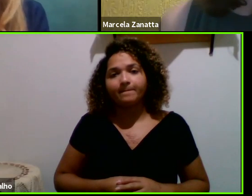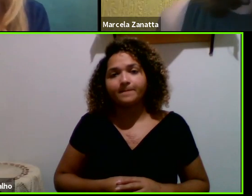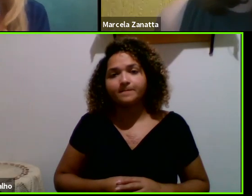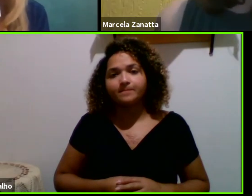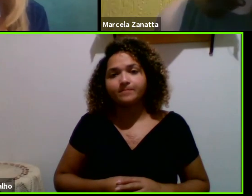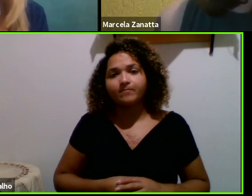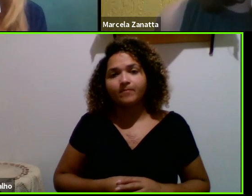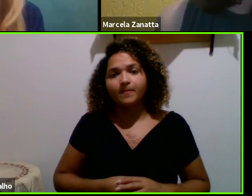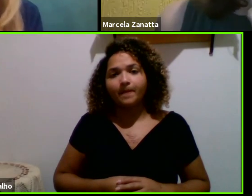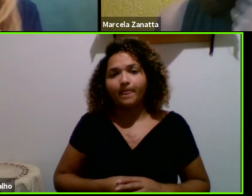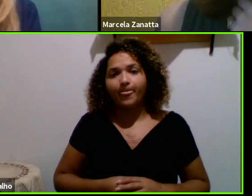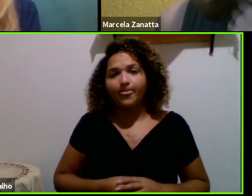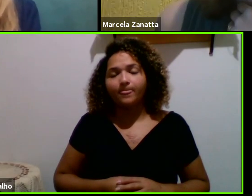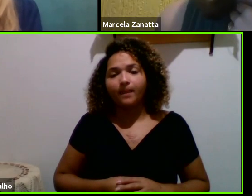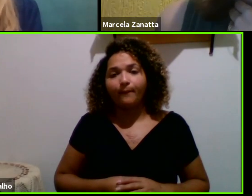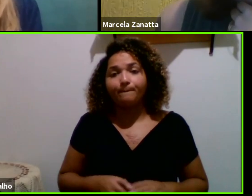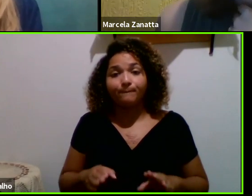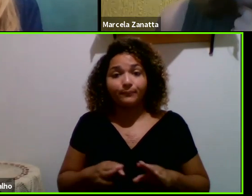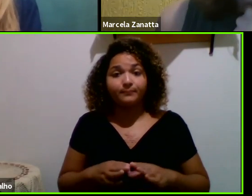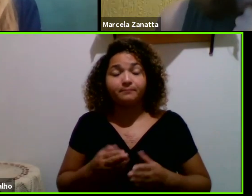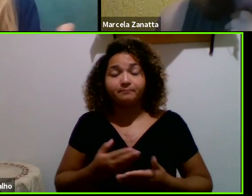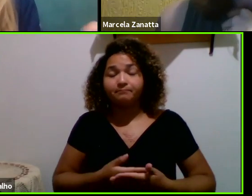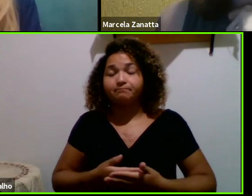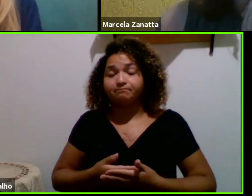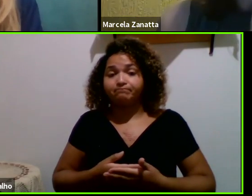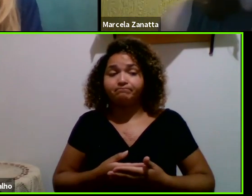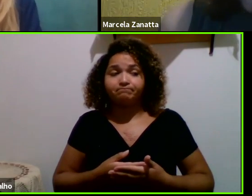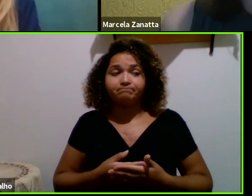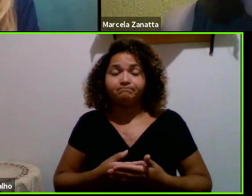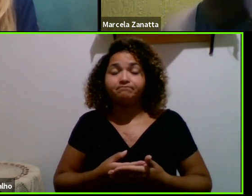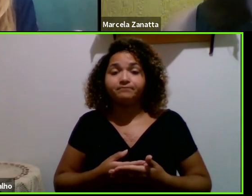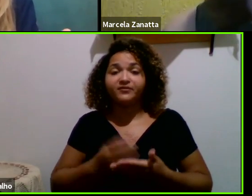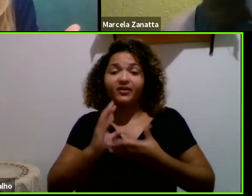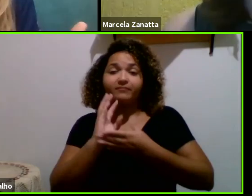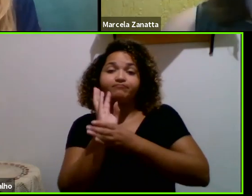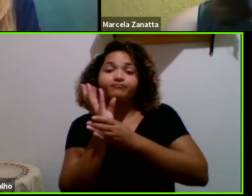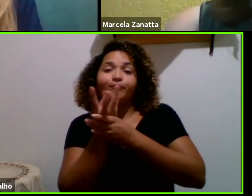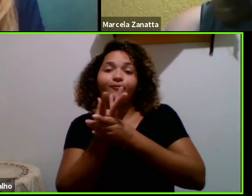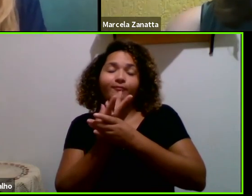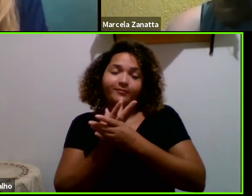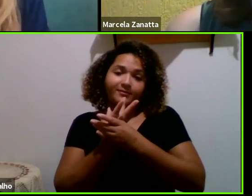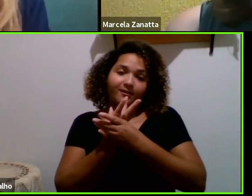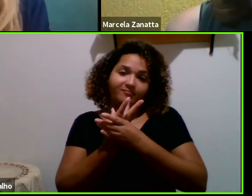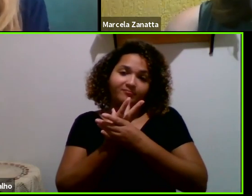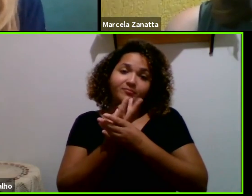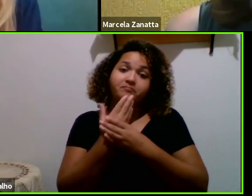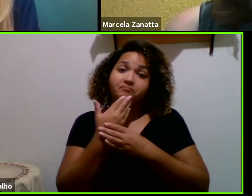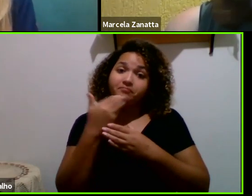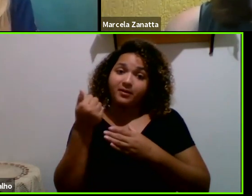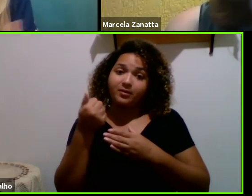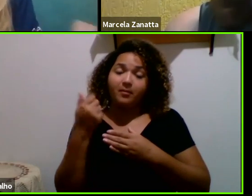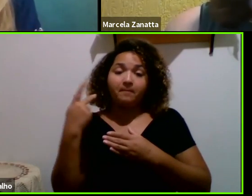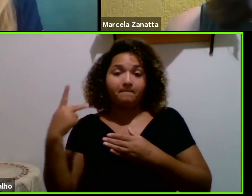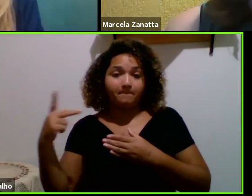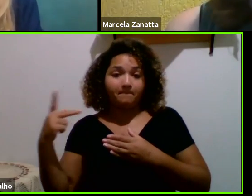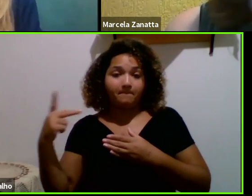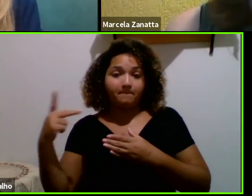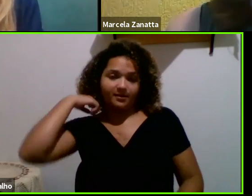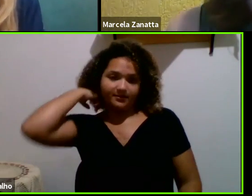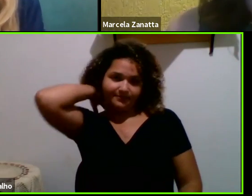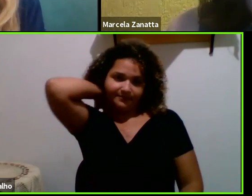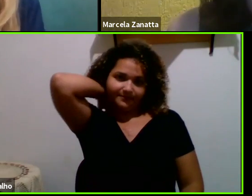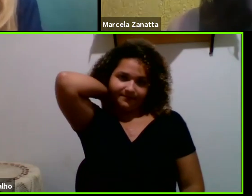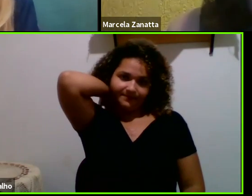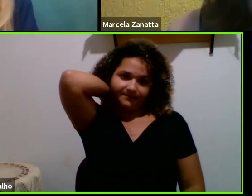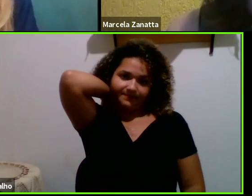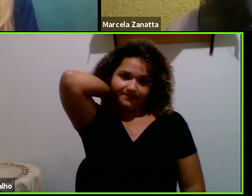sentido favorável. Então, sim, e é muito novo. Quando nós olhamos para isso hoje, falar de